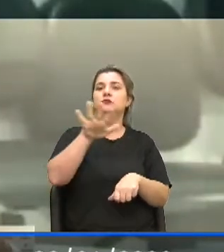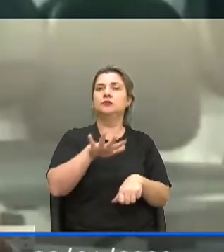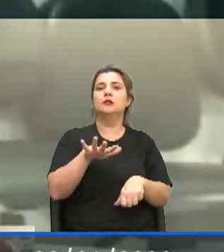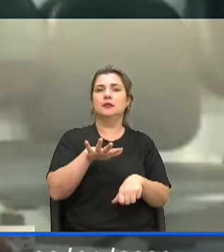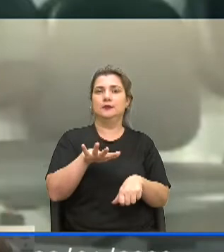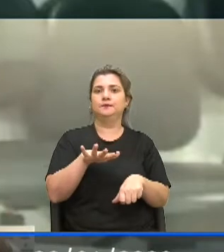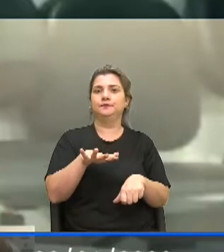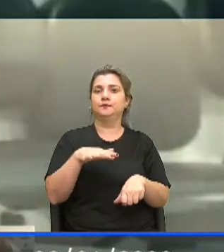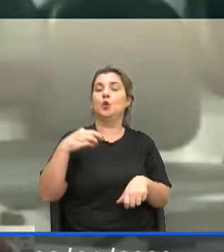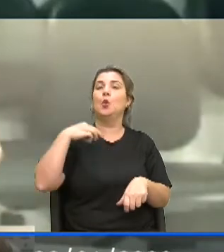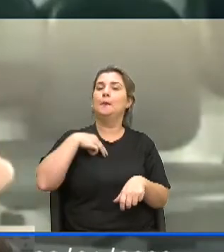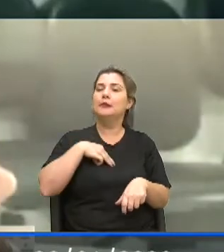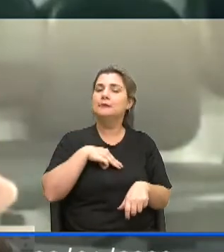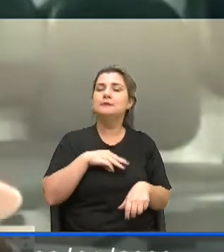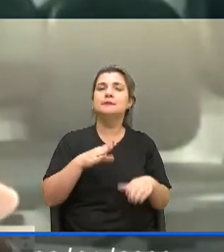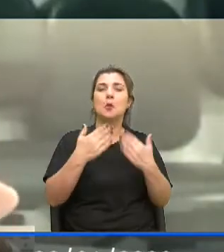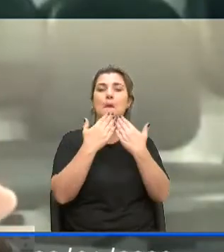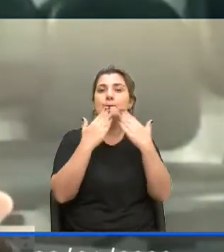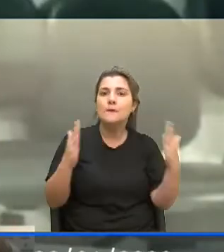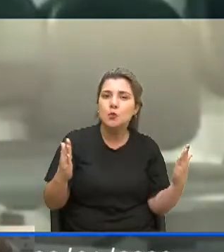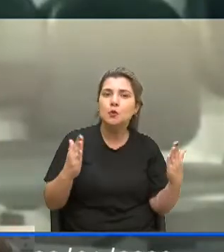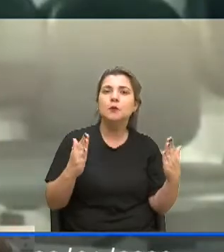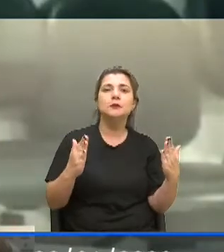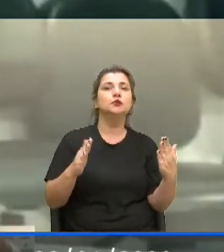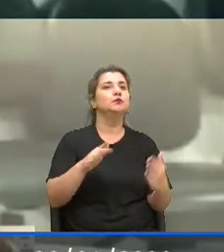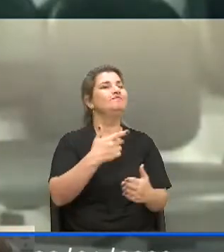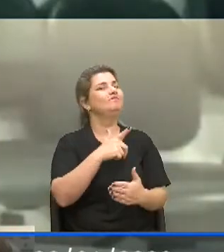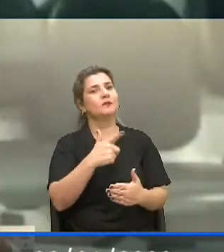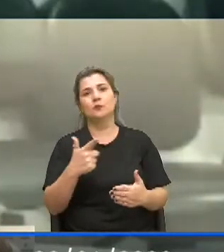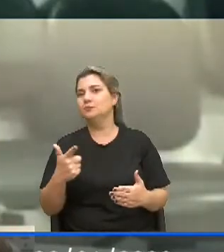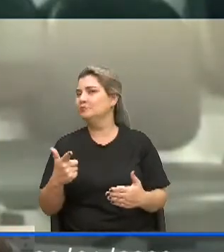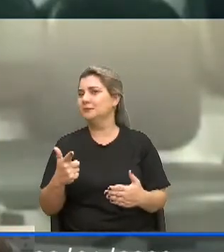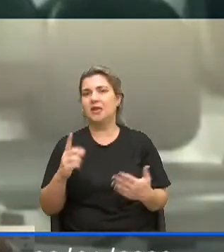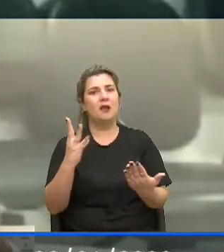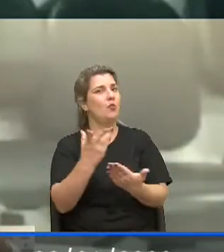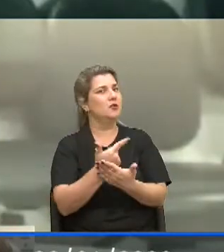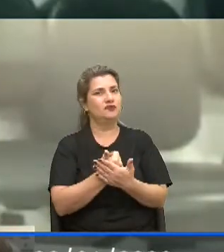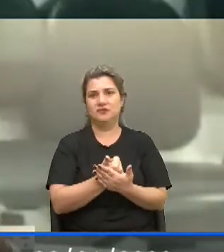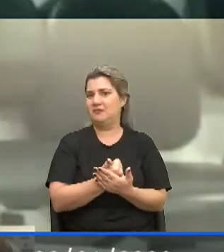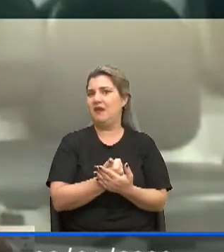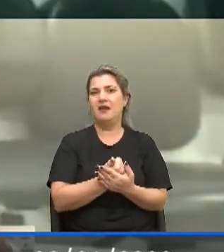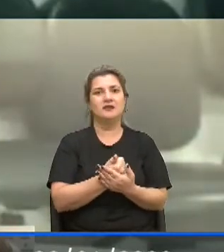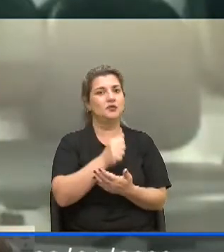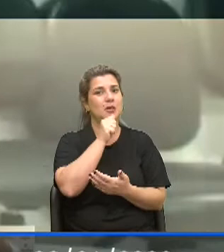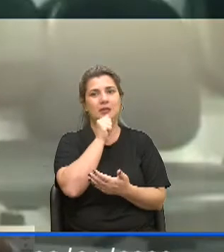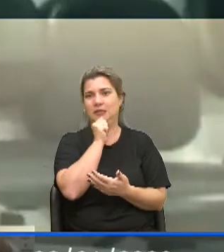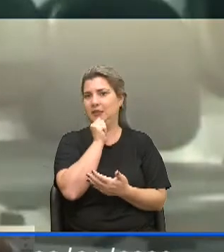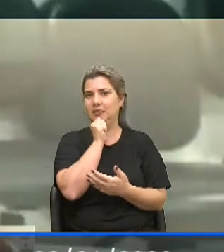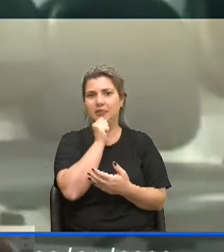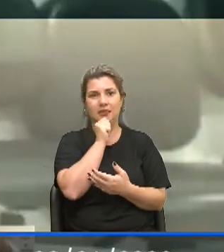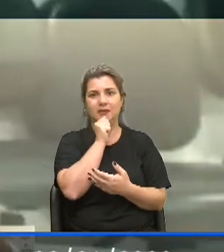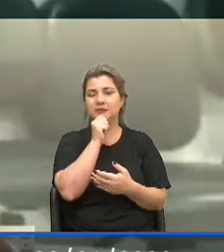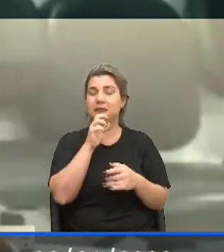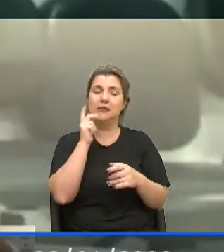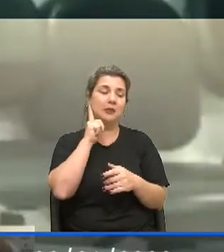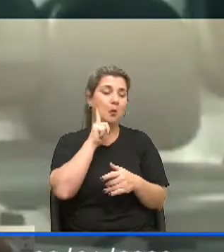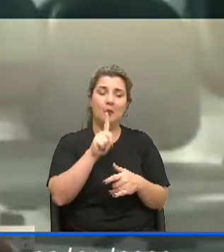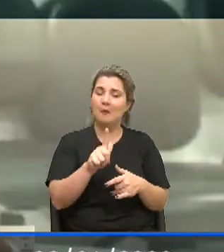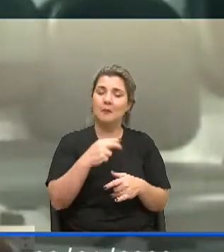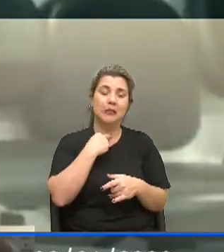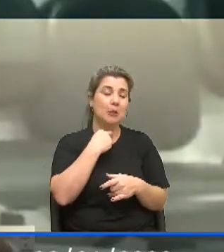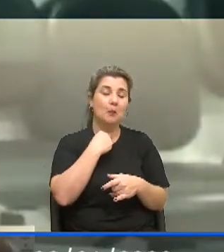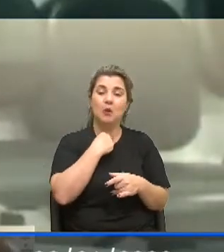o Ministério da Saúde não dispõe desse quantitativo para aumentar para nenhum grupo da população, inclusive, para